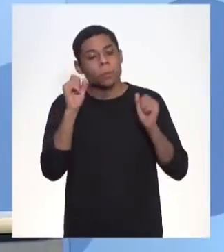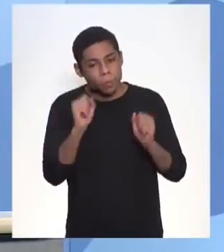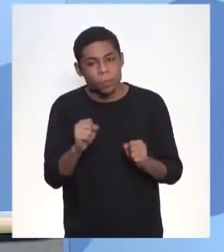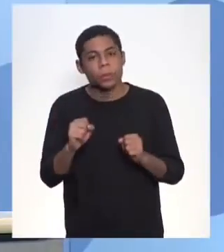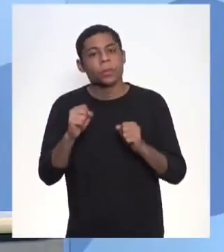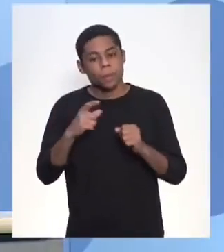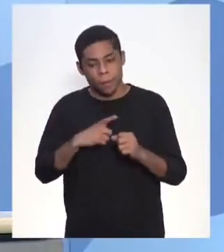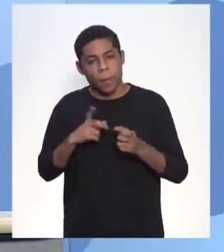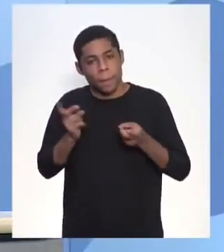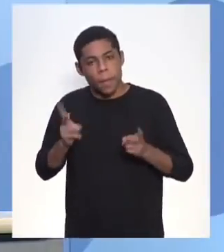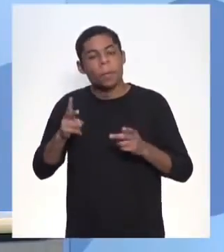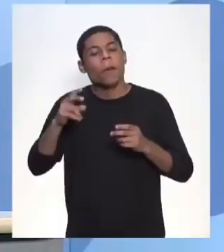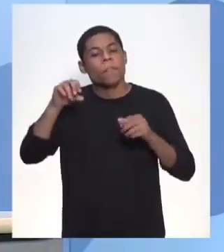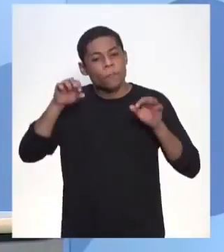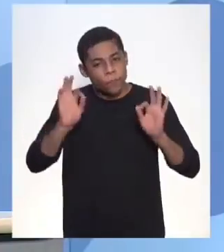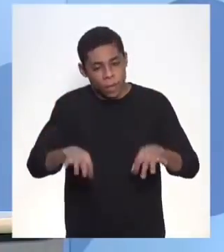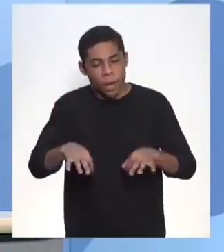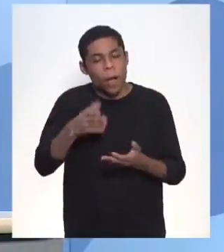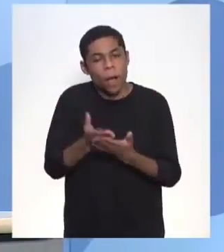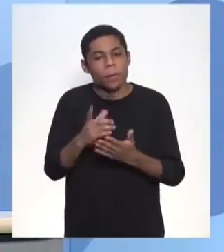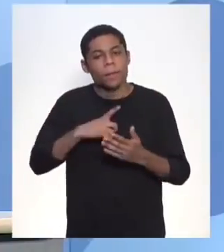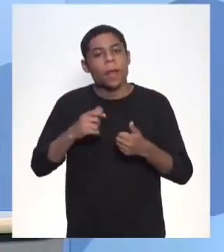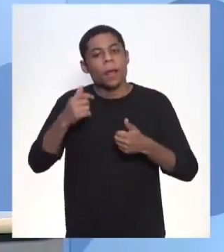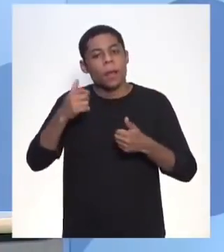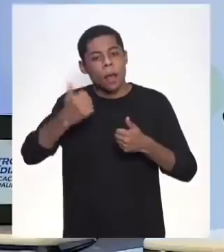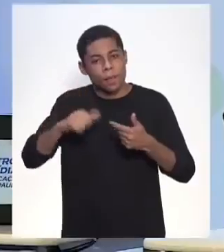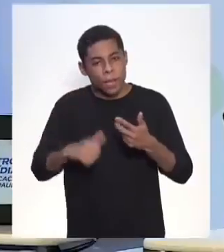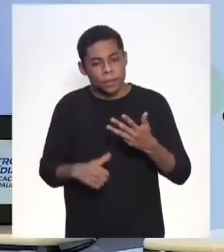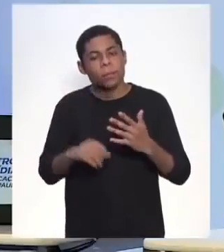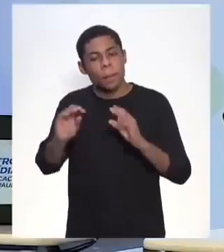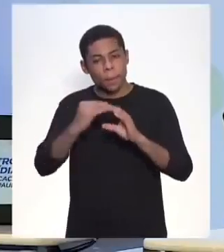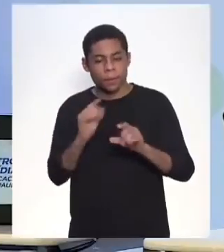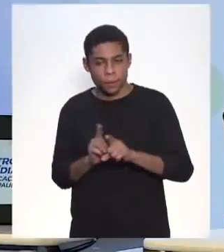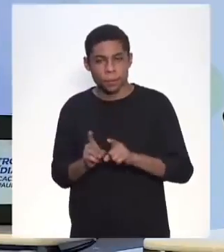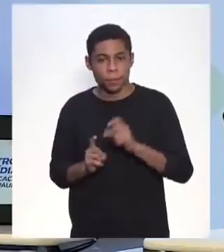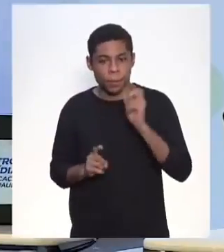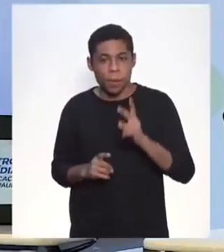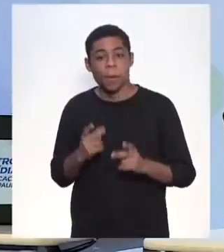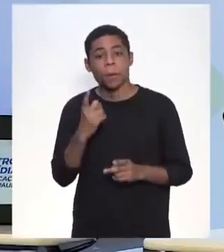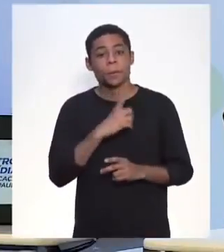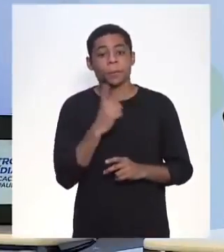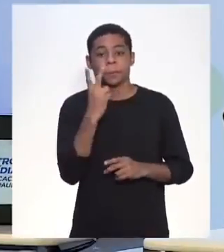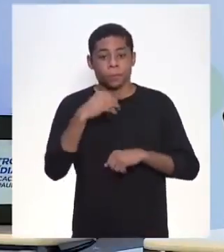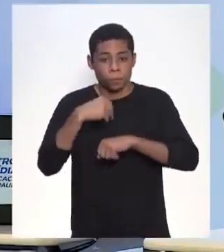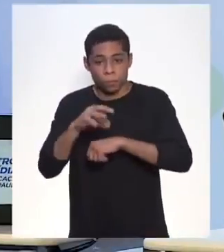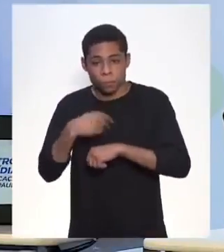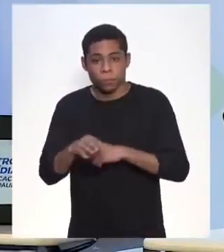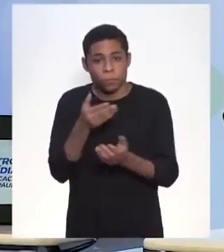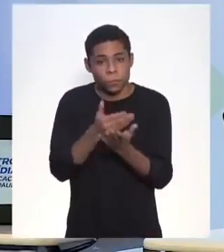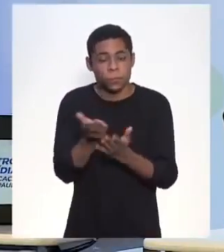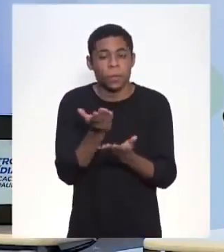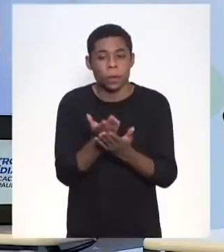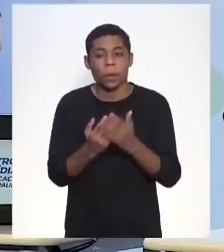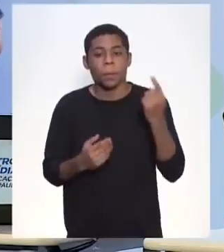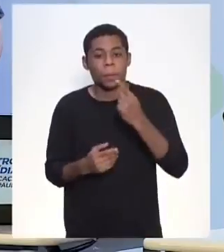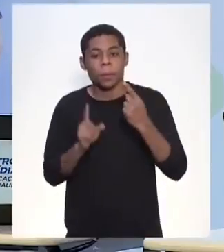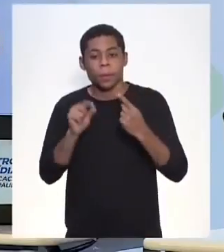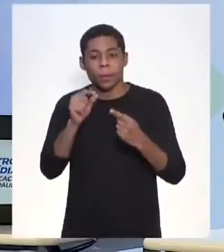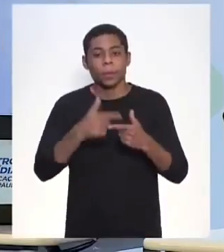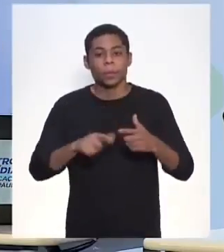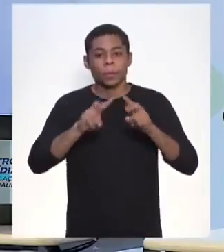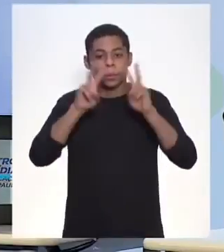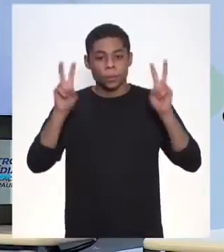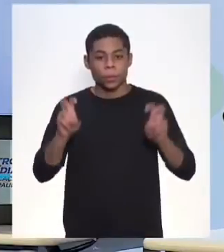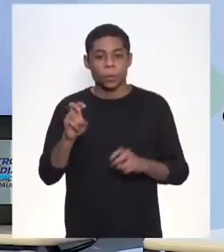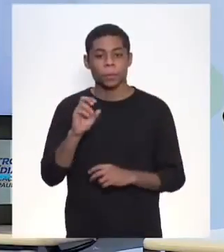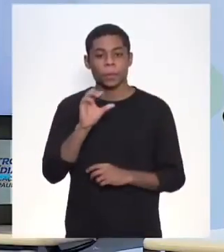na enquete no finalzinho da aula, tem o link. Isso, que aí não vai ter problema. Dois recadinhos para vocês agora no início dessa aula. O primeiro recado é sobre o